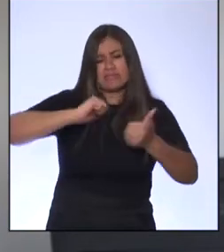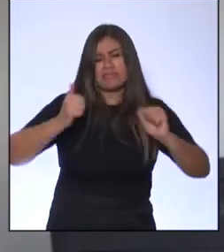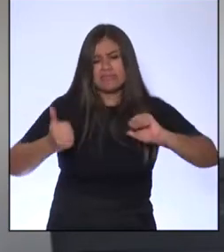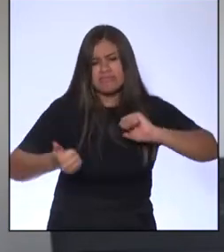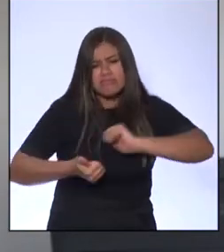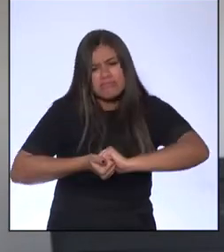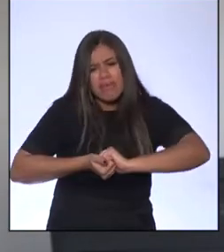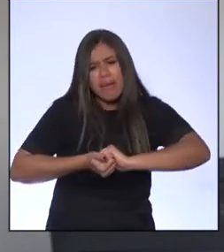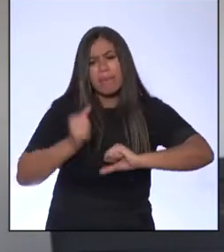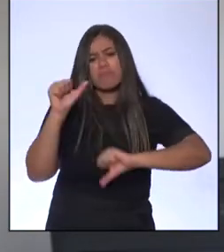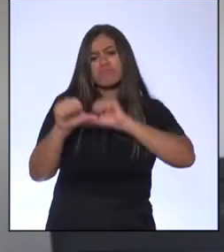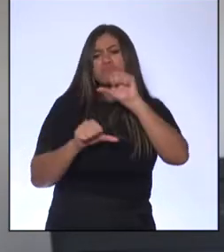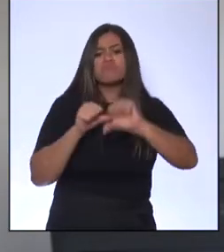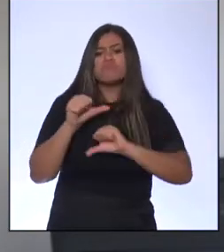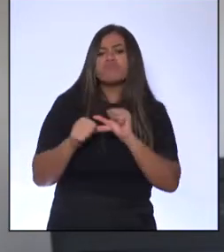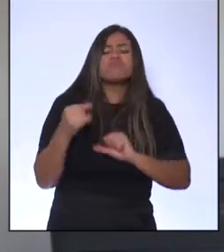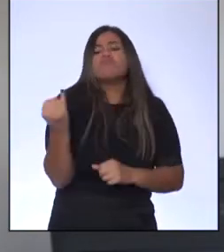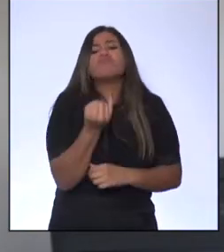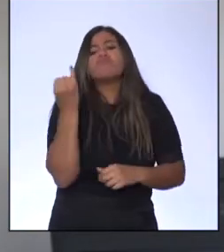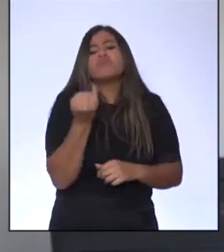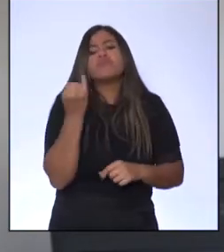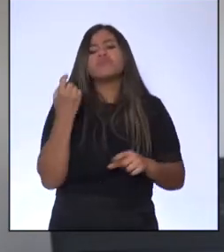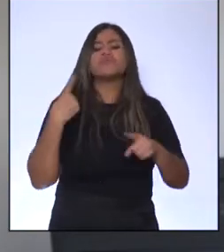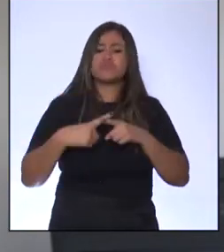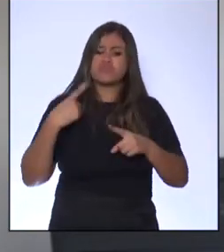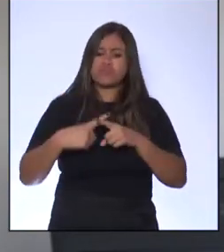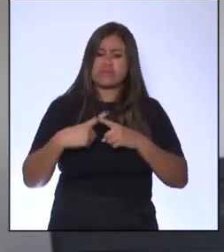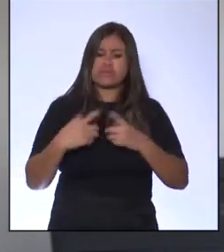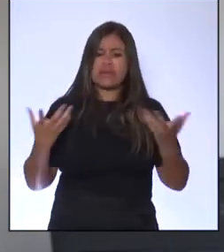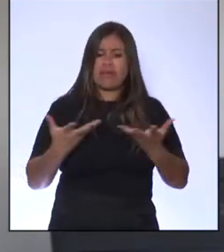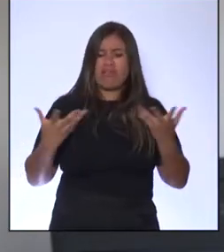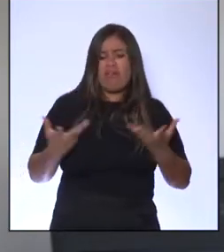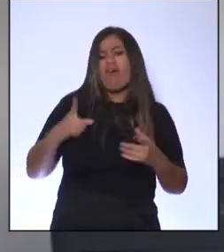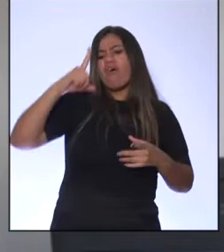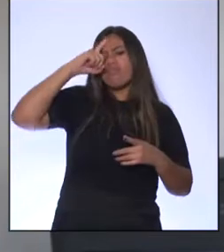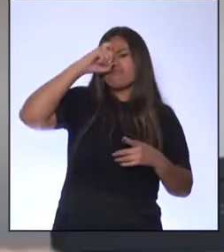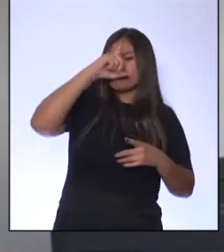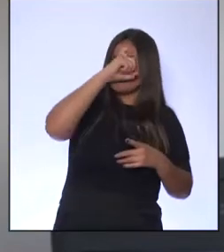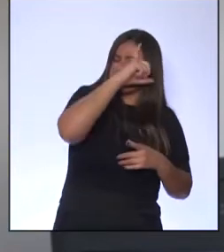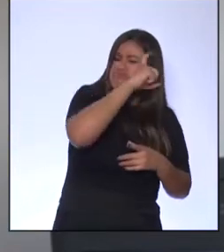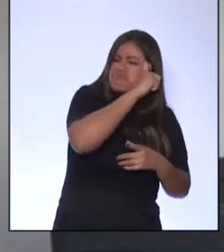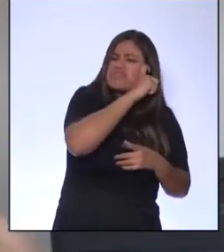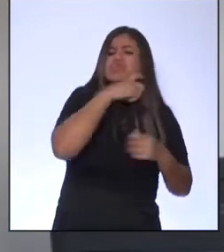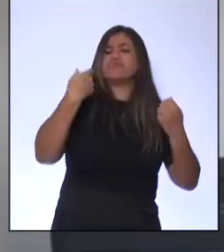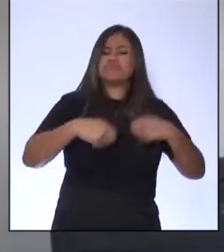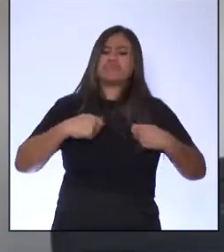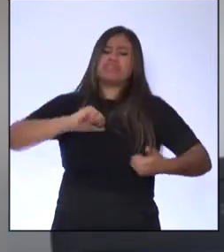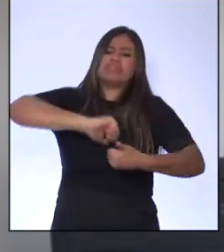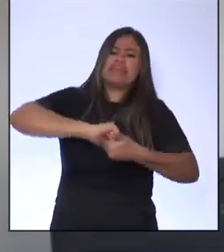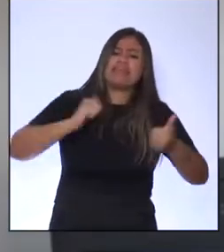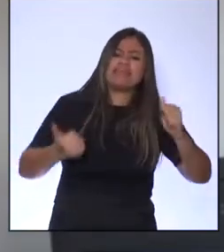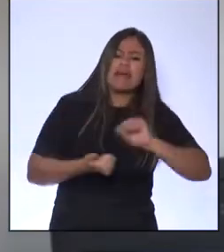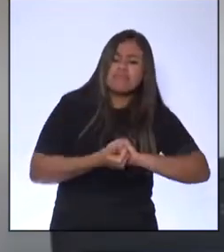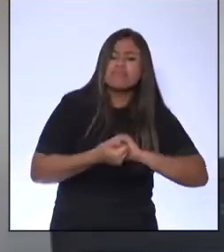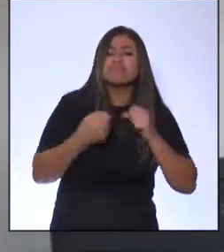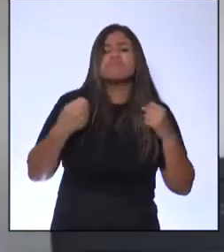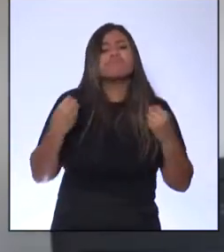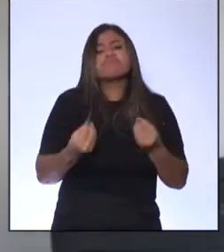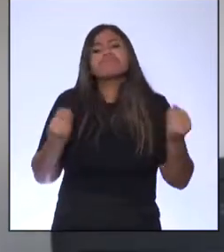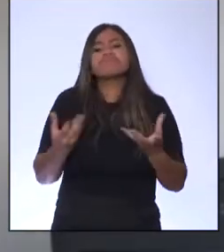adaptabilidade numa crise, Mozart? Qual que é a importância da adaptabilidade na nossa vida, nesse